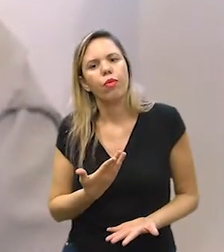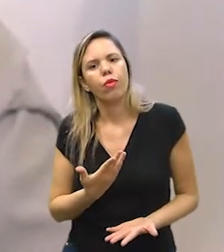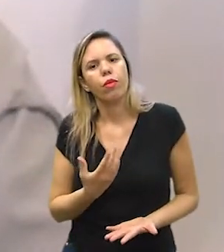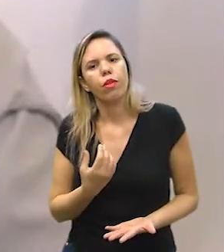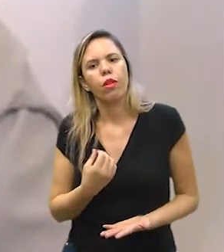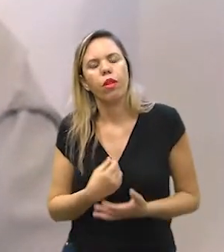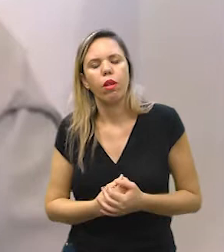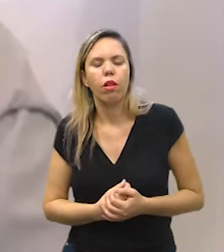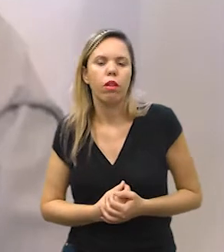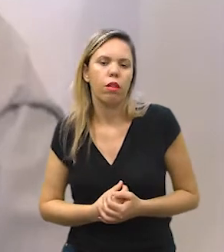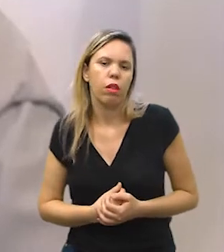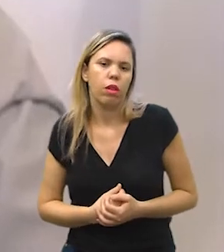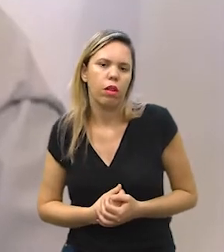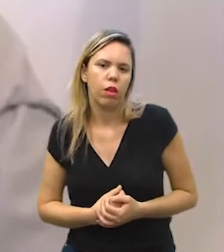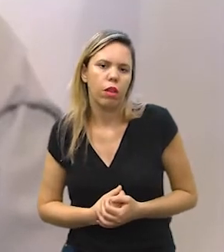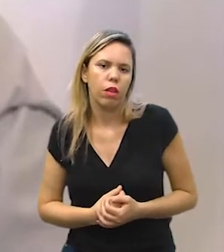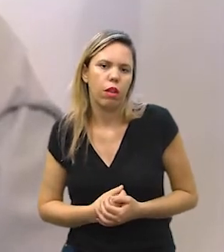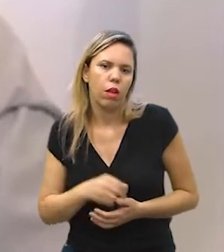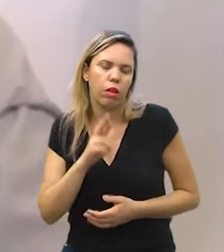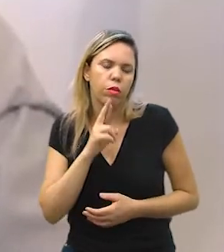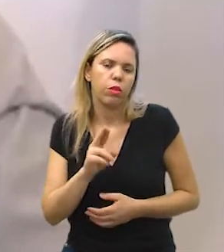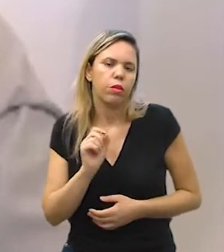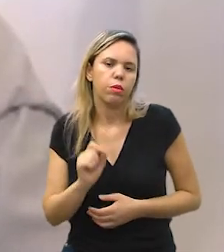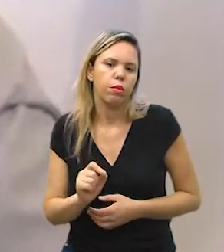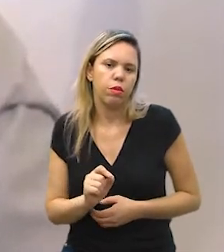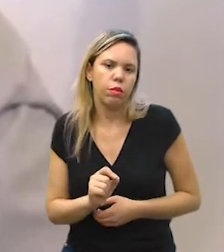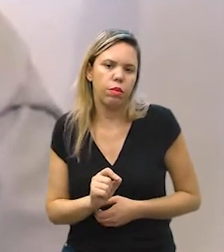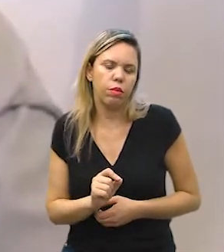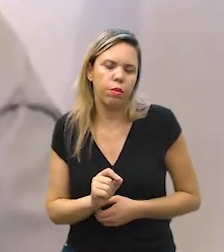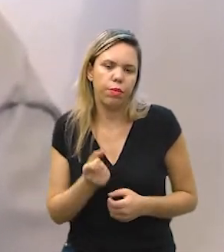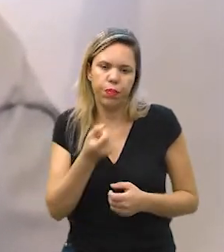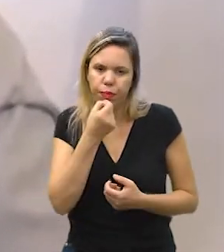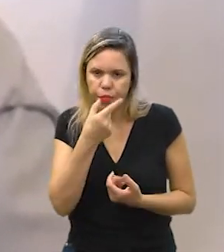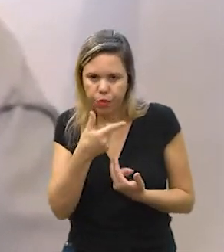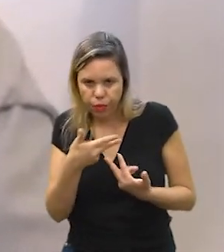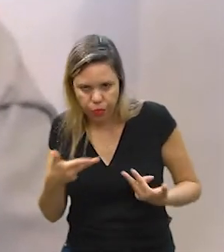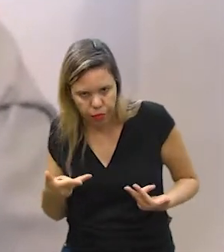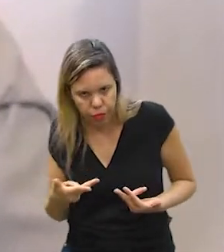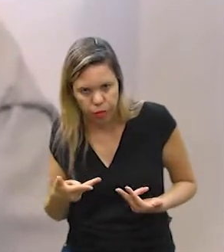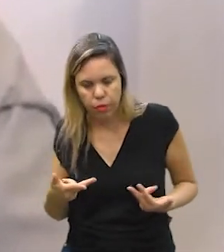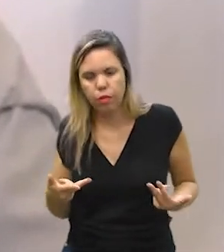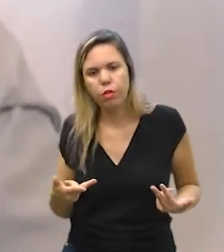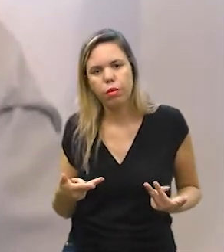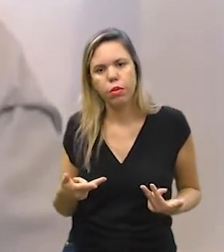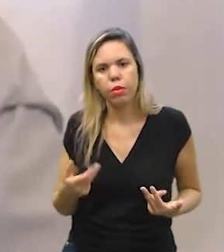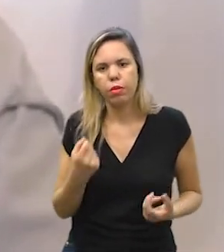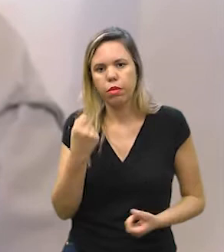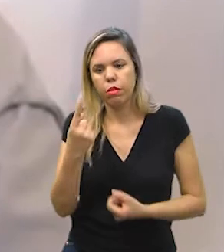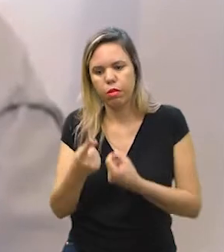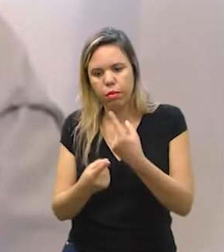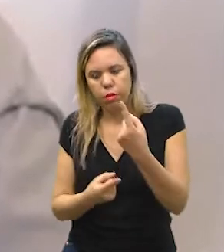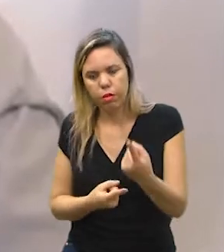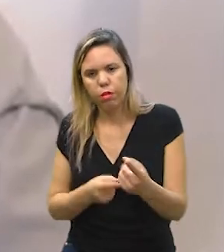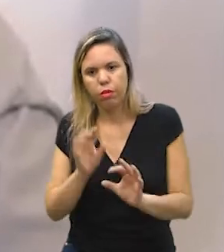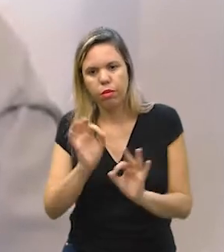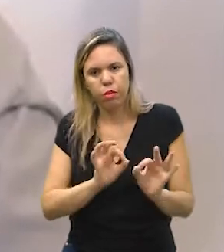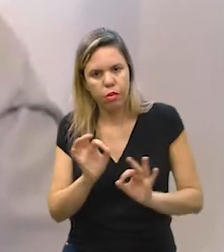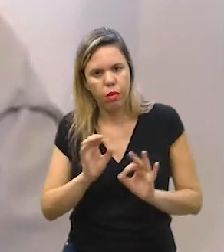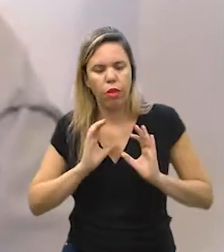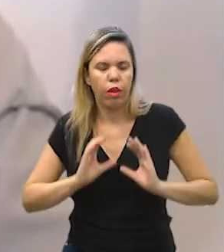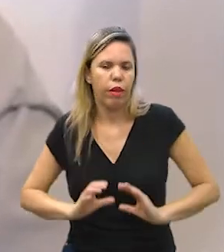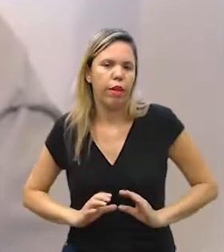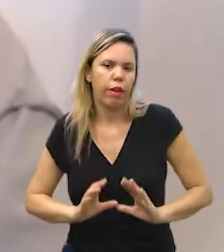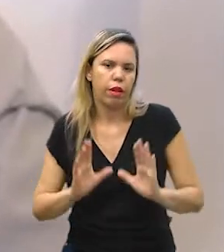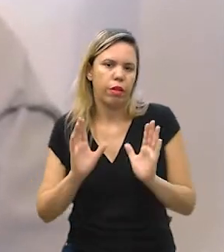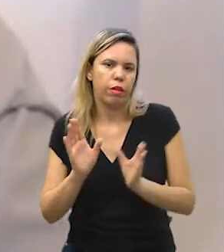muito individuais. Então, a resposta, tanto a medicamentos, quanto a, eventualmente, planos